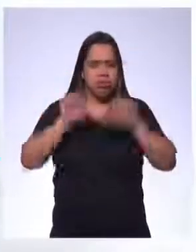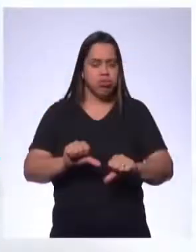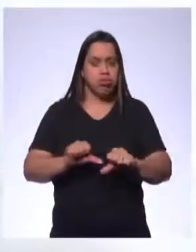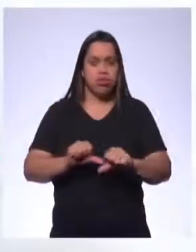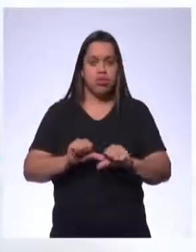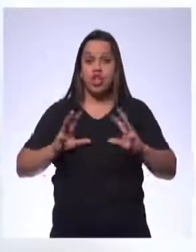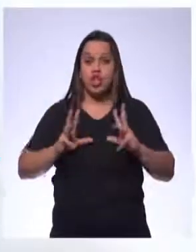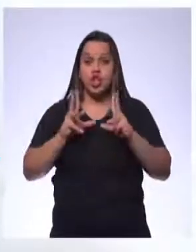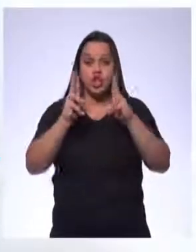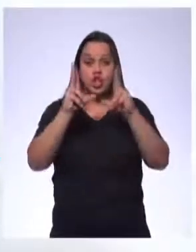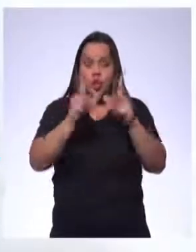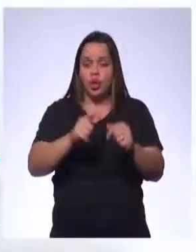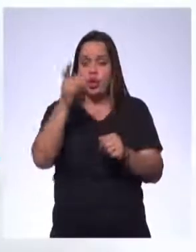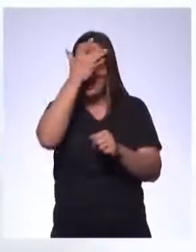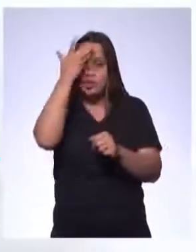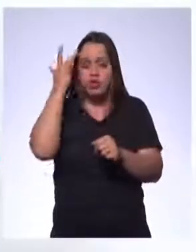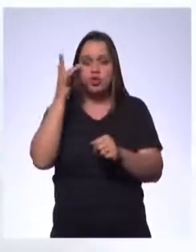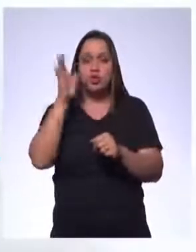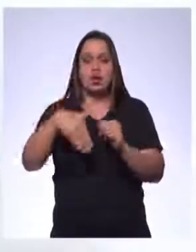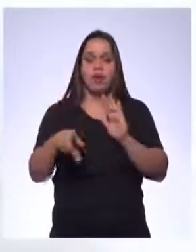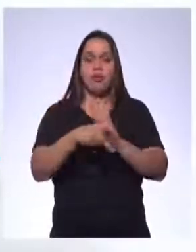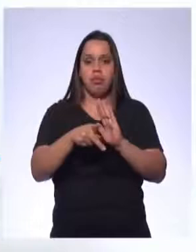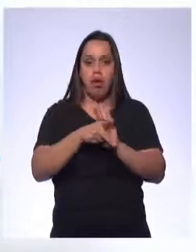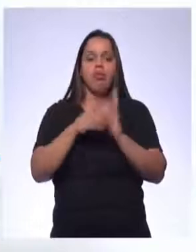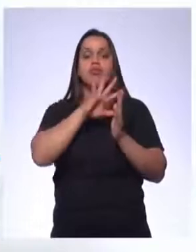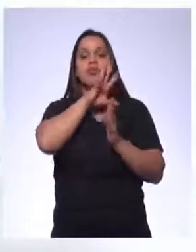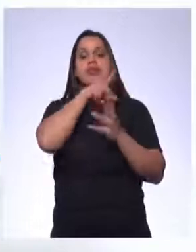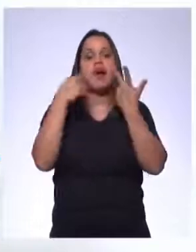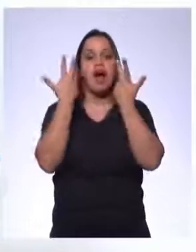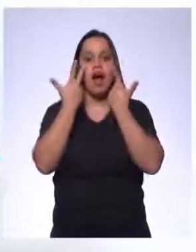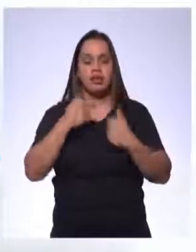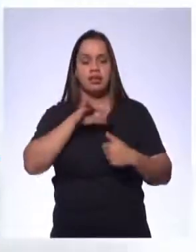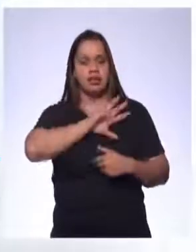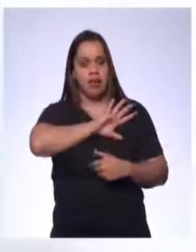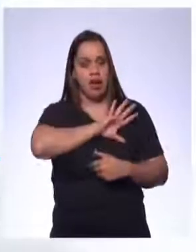os mamíferos, tá bom? Todos os mamíferos são